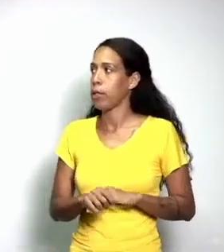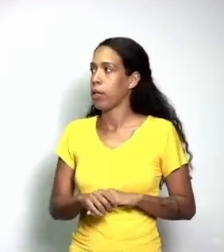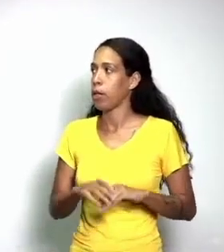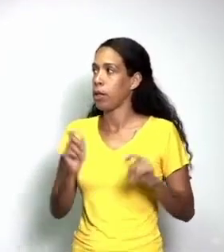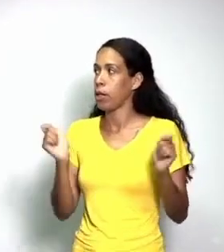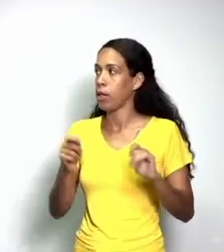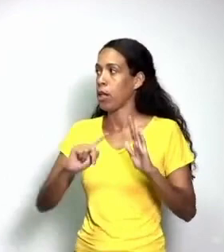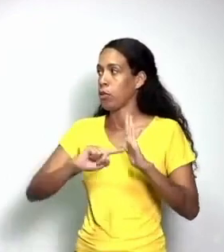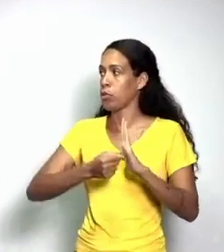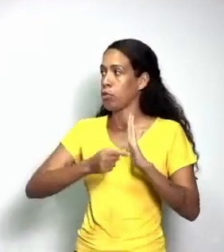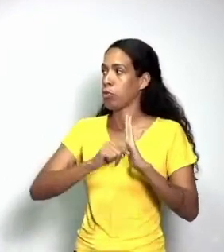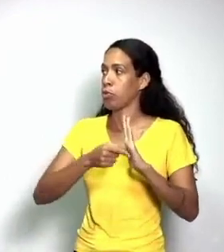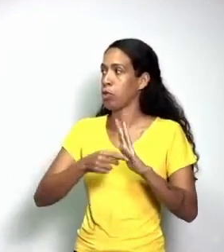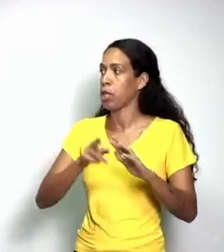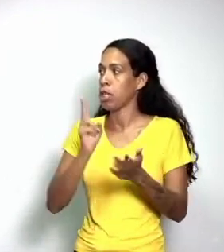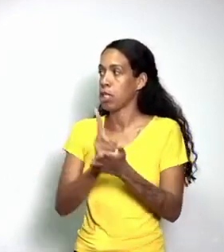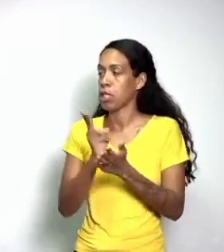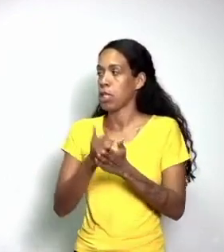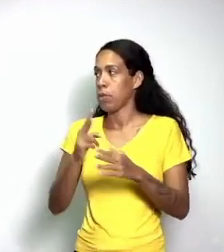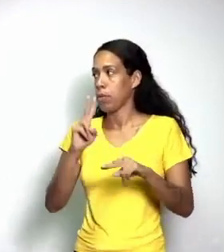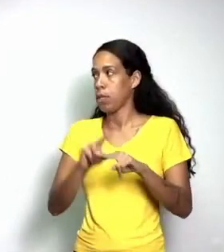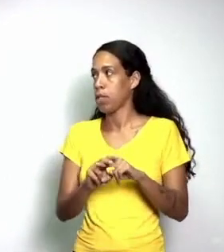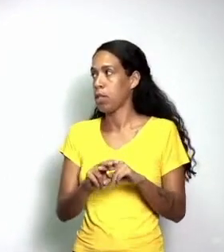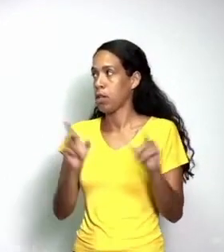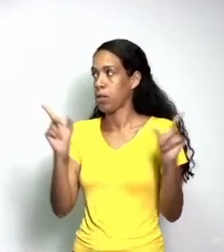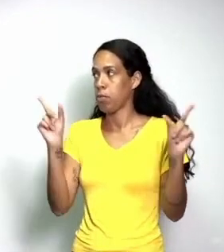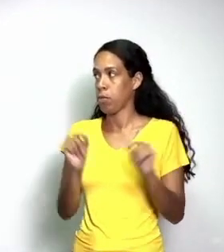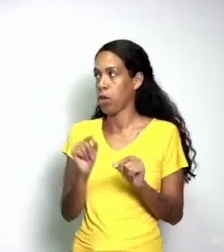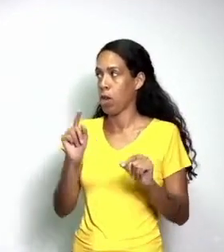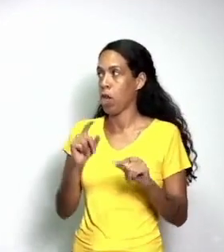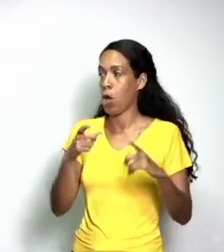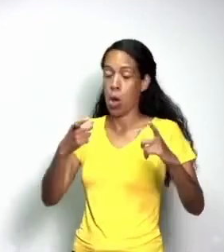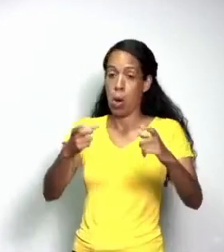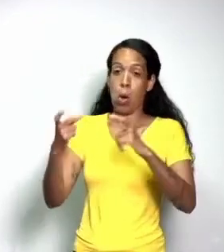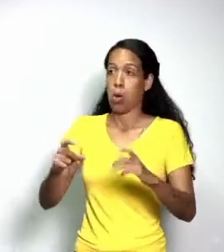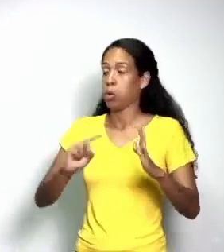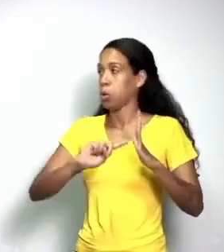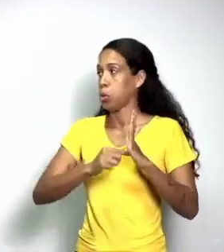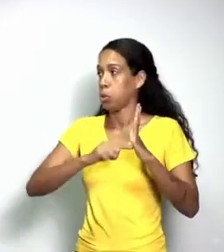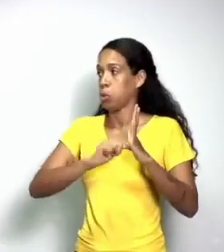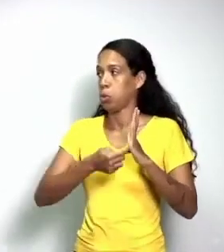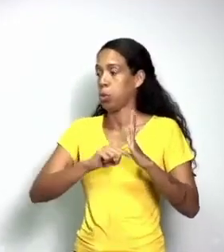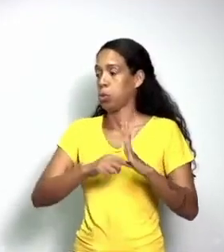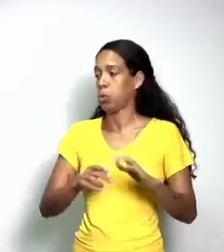volta e ele vai ficar sempre preso aí dentro. O menor é que não tem onde enroscar.